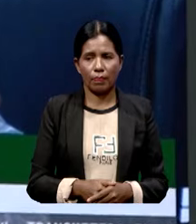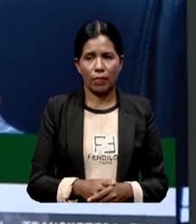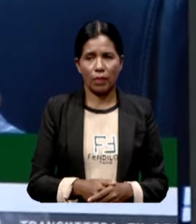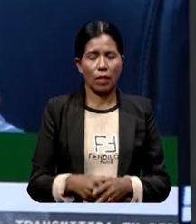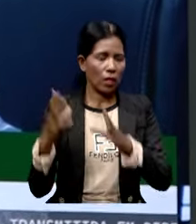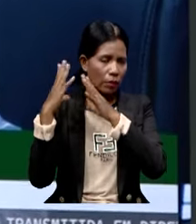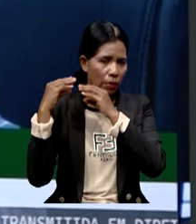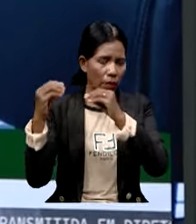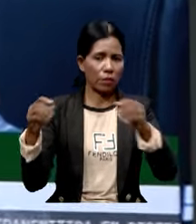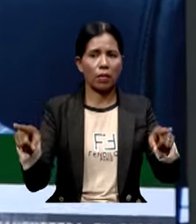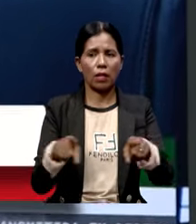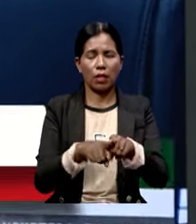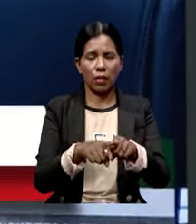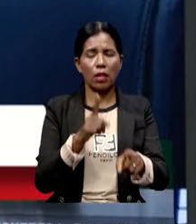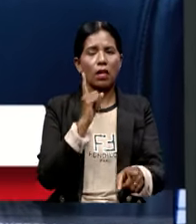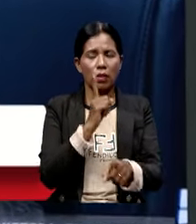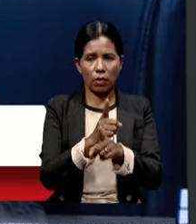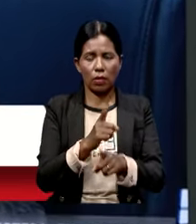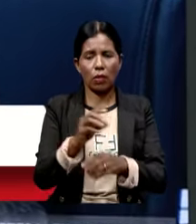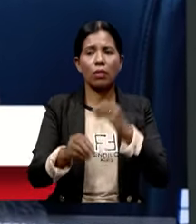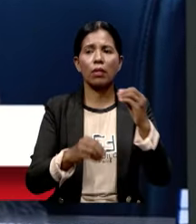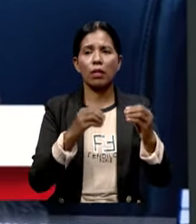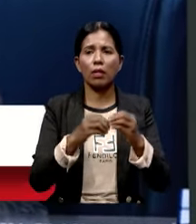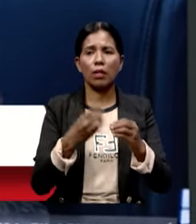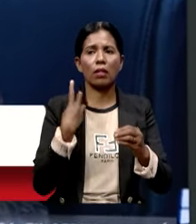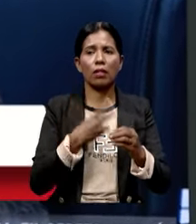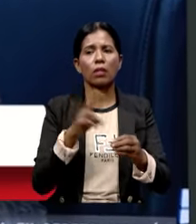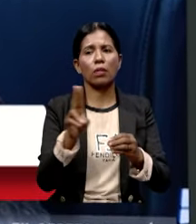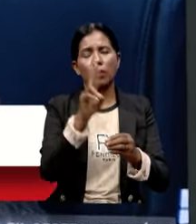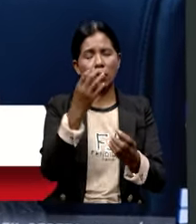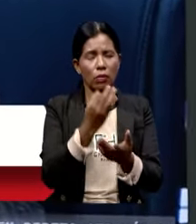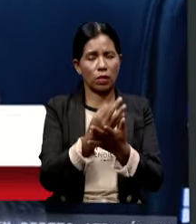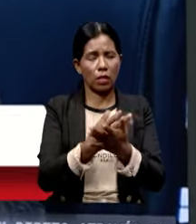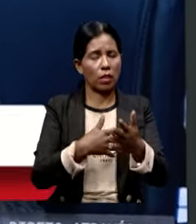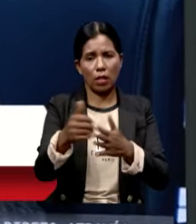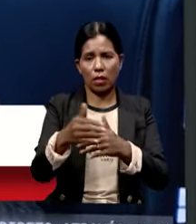Experiência magné e realidade. Cata, né? Para ir a casa ao sandeito.